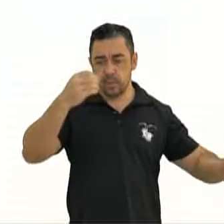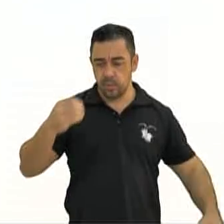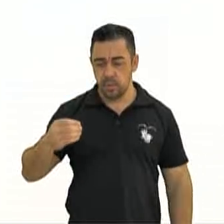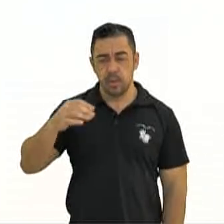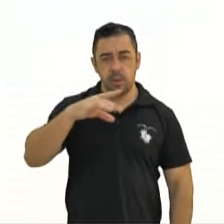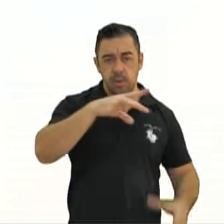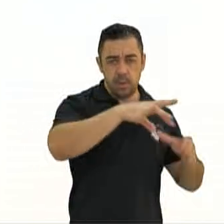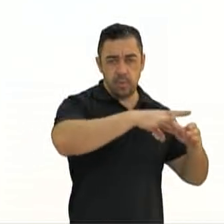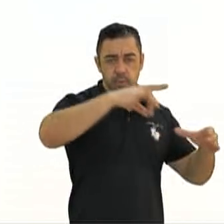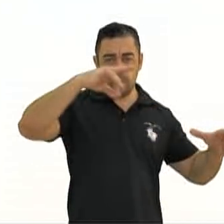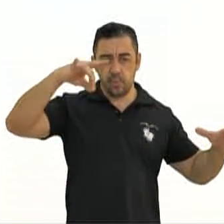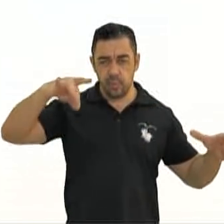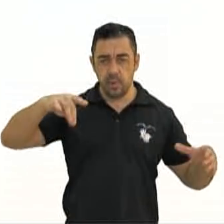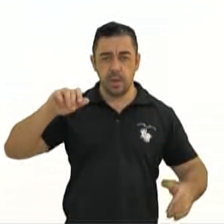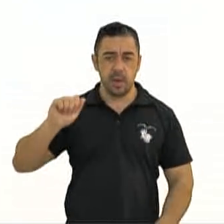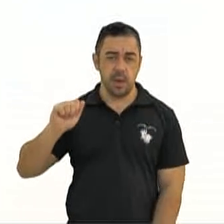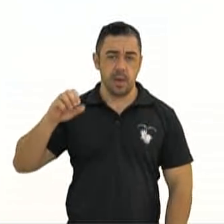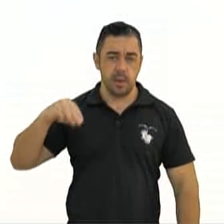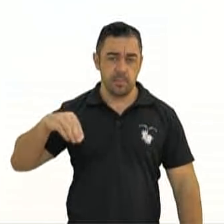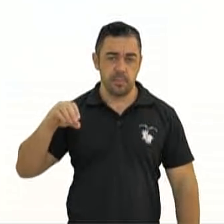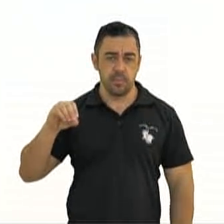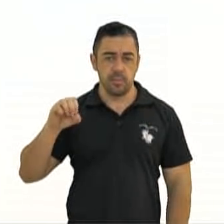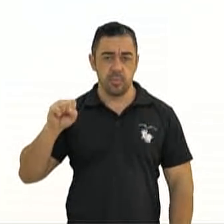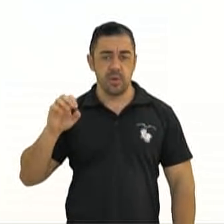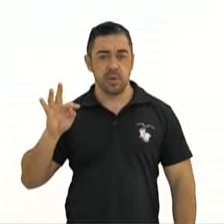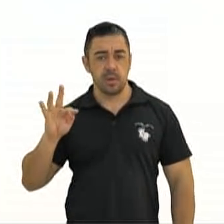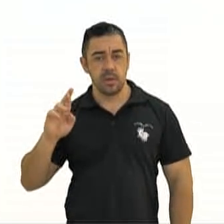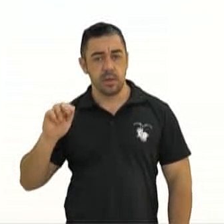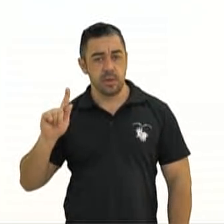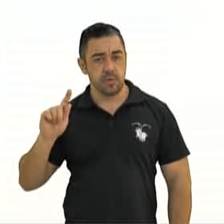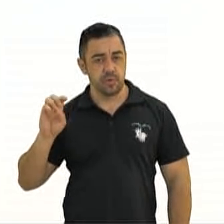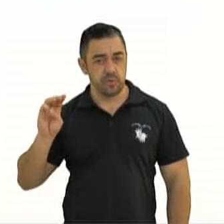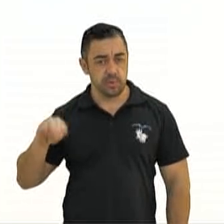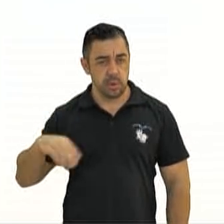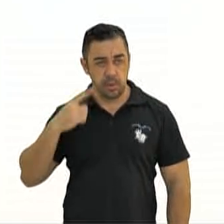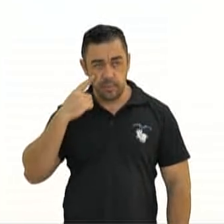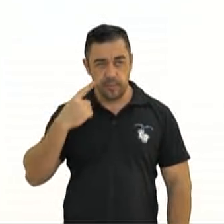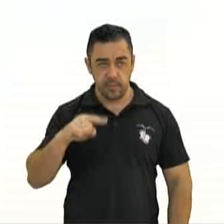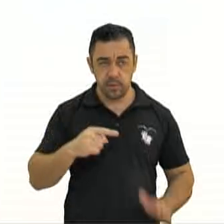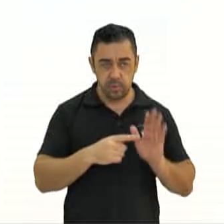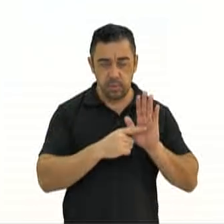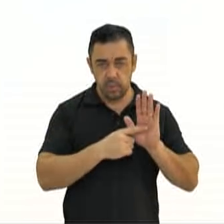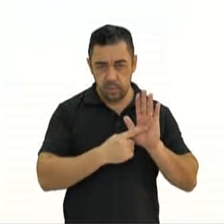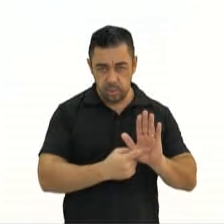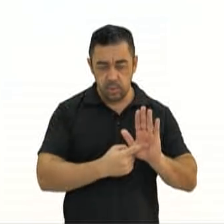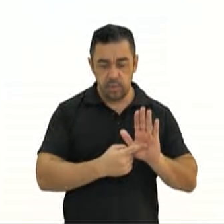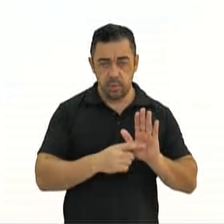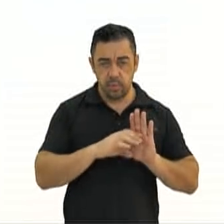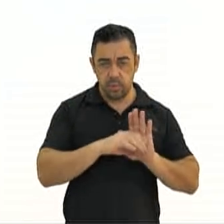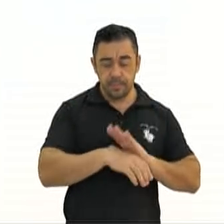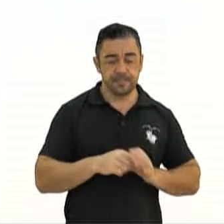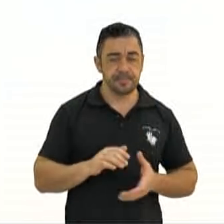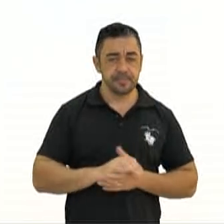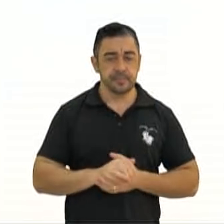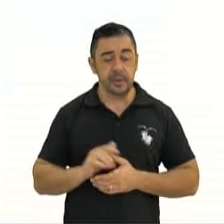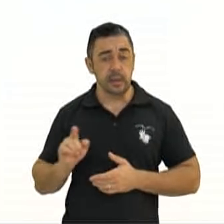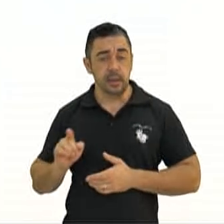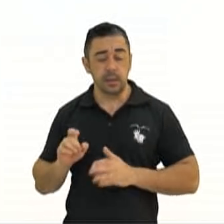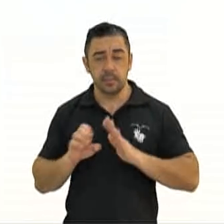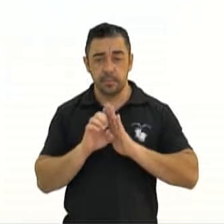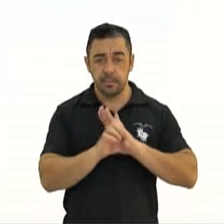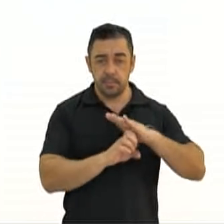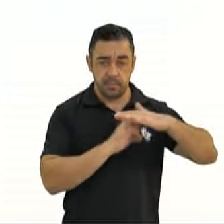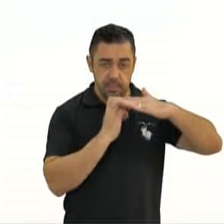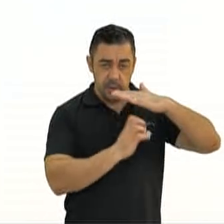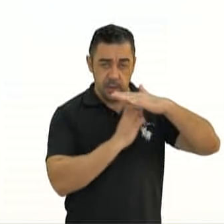mundo, só uma parcela significativa. Então, a professora vai ler esse conceito com vocês. Essas empresas, elas utilizam